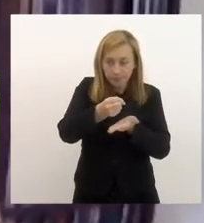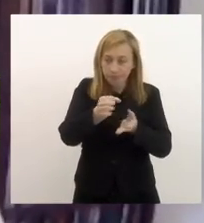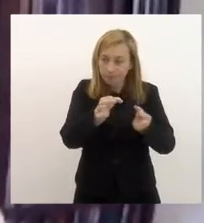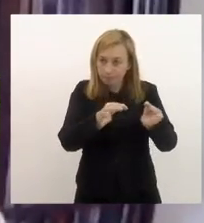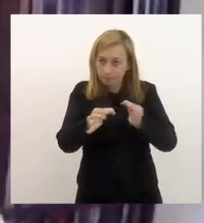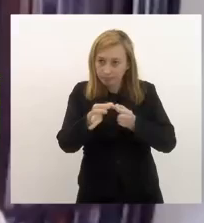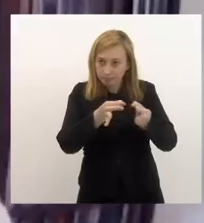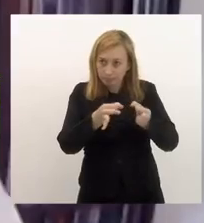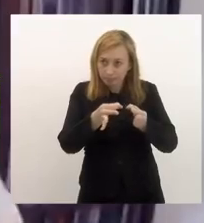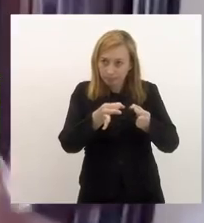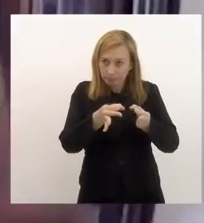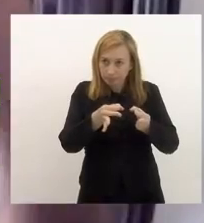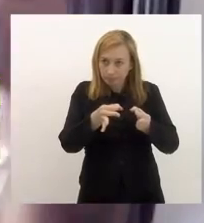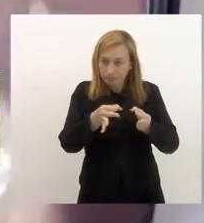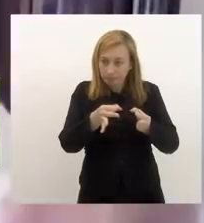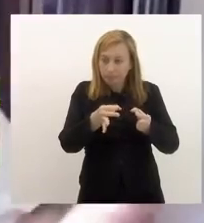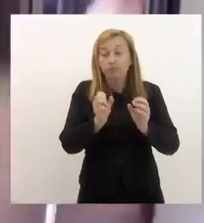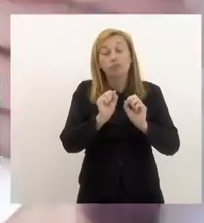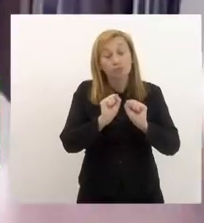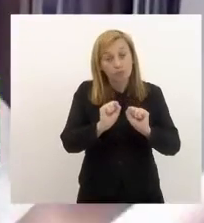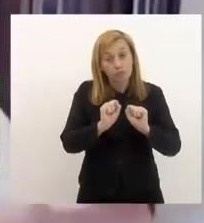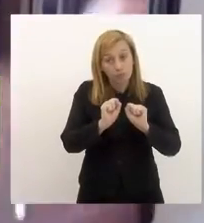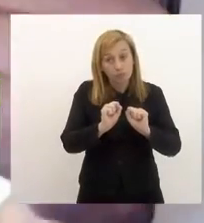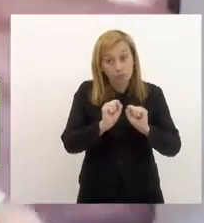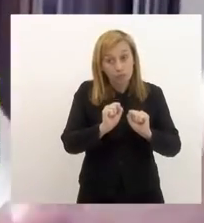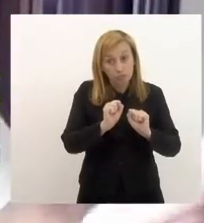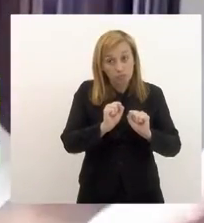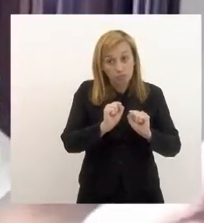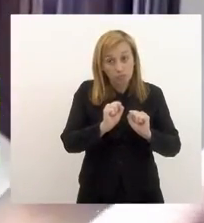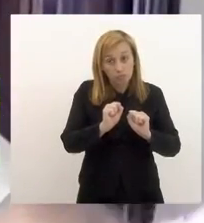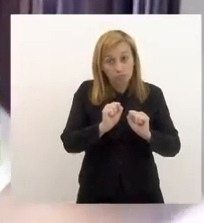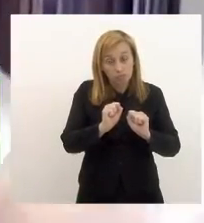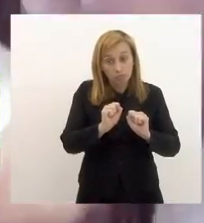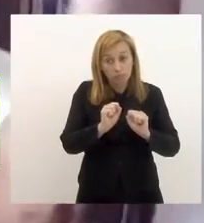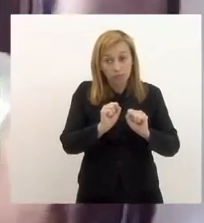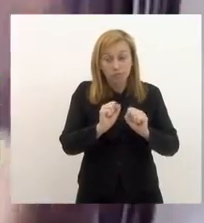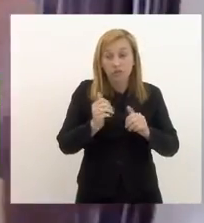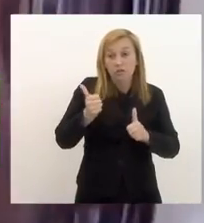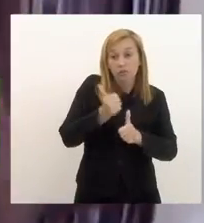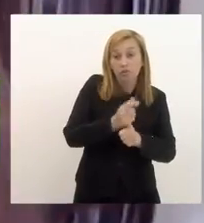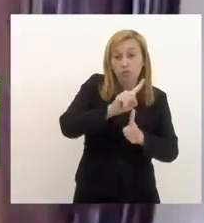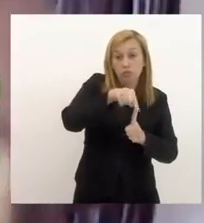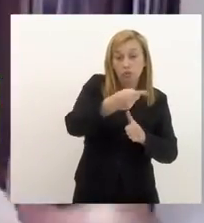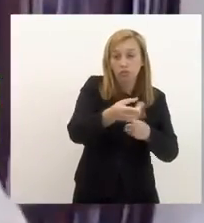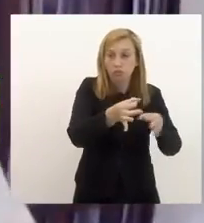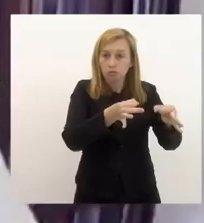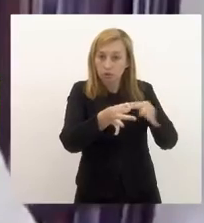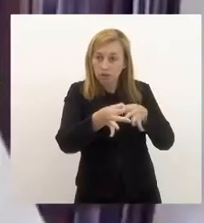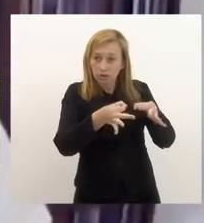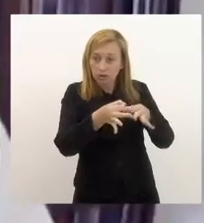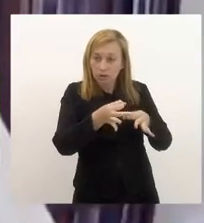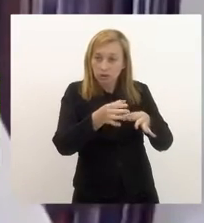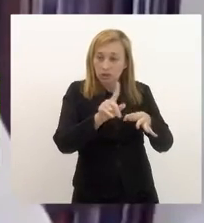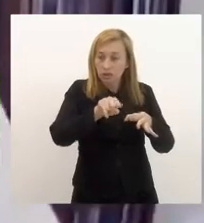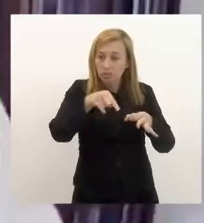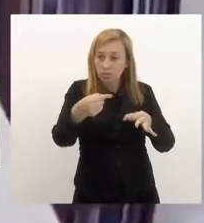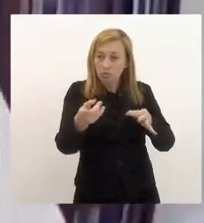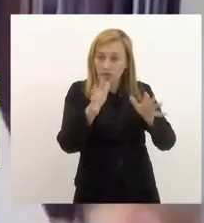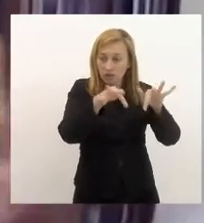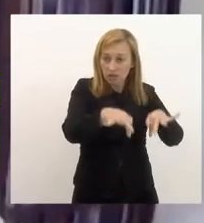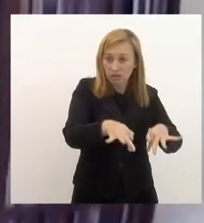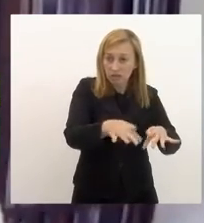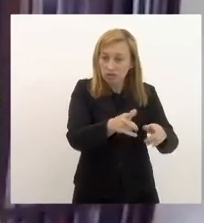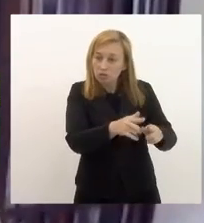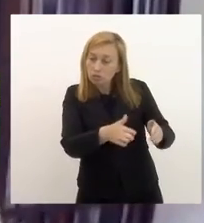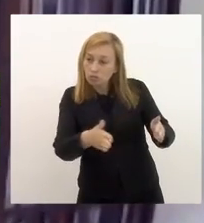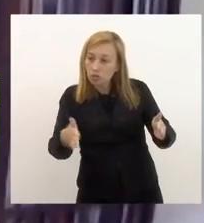plano básico ele pode ser substituído por um construção inclusive após o término desse